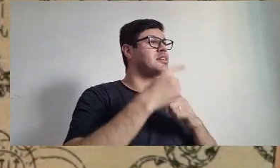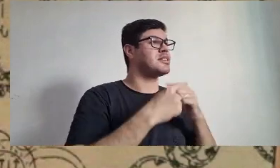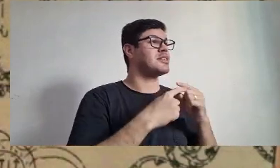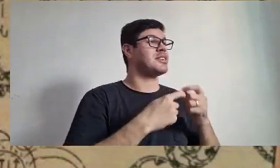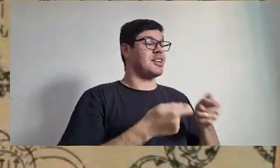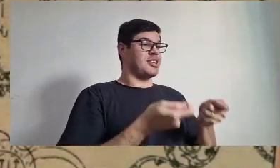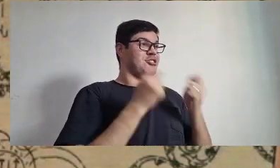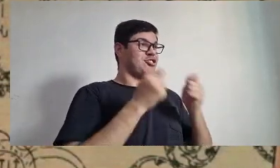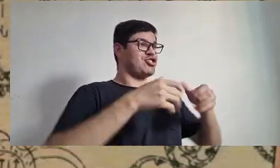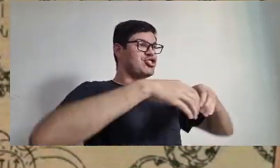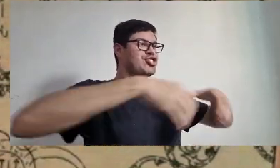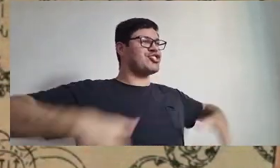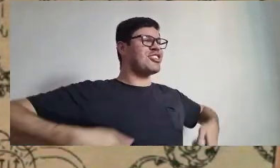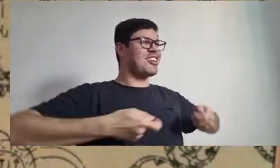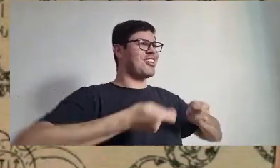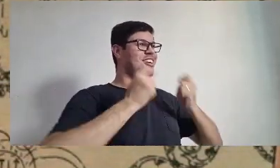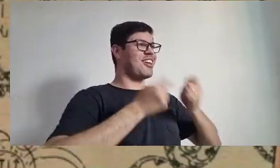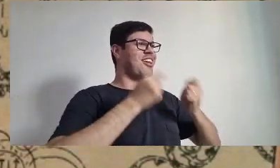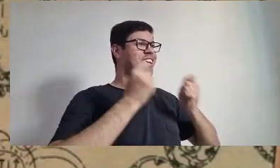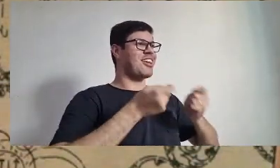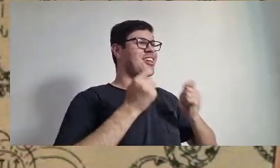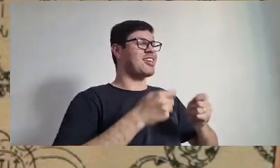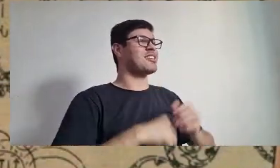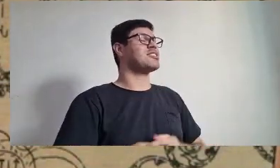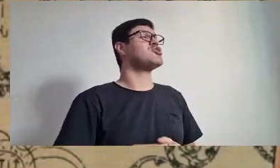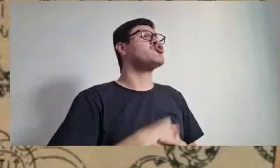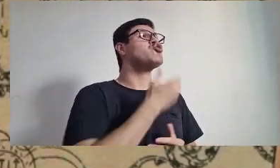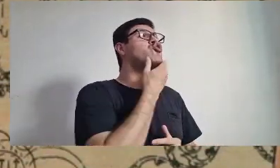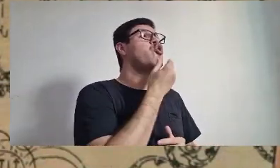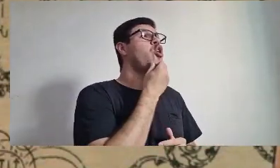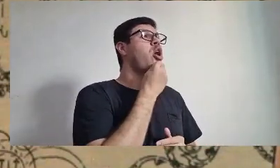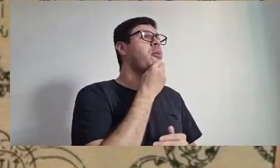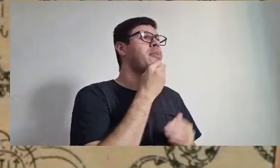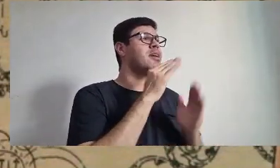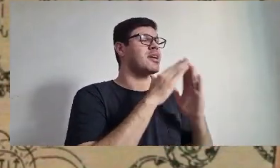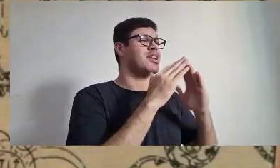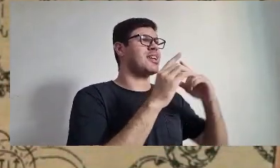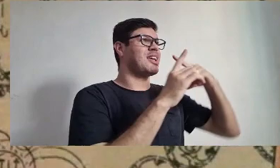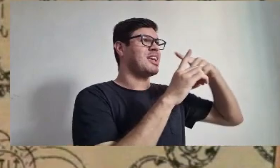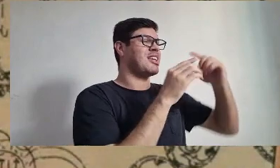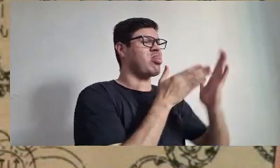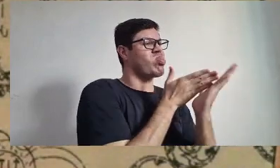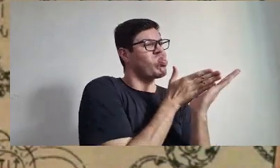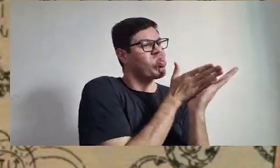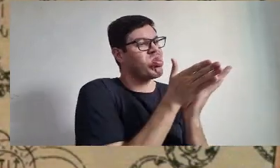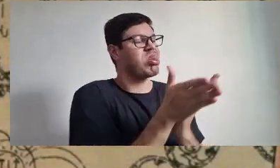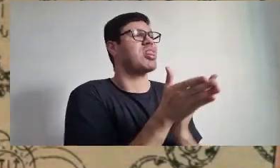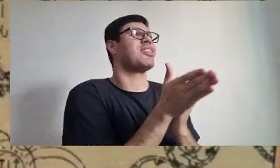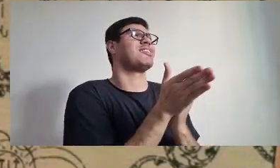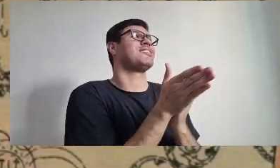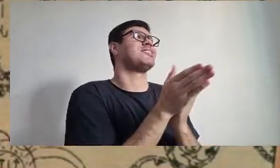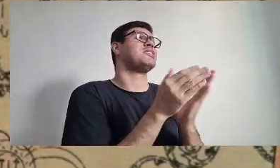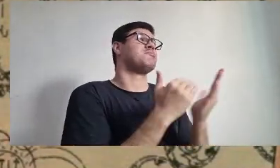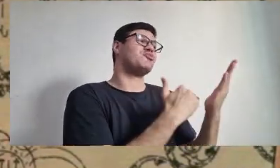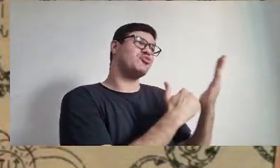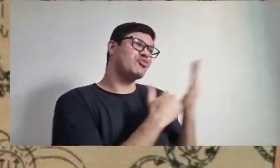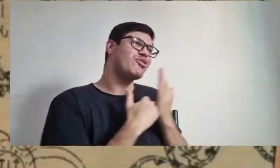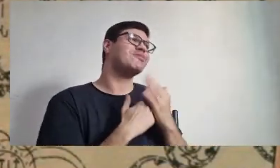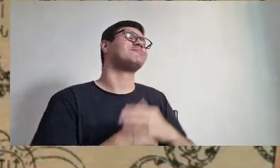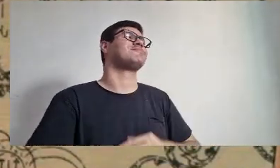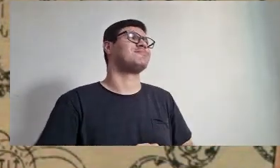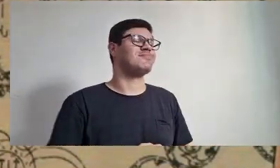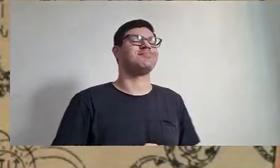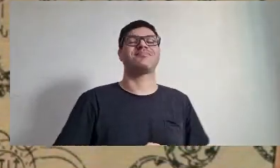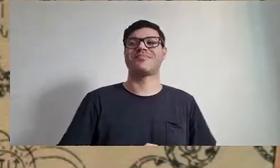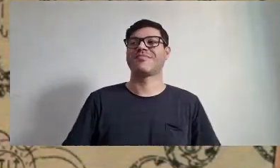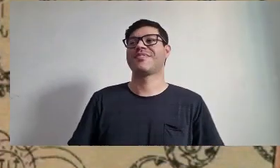charrete. Tinha charrete. De um senhor desviado da igreja, já começou a falar mal da igreja, e fui... A gente tem que